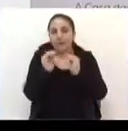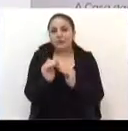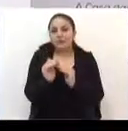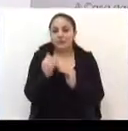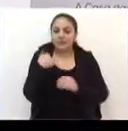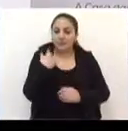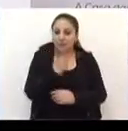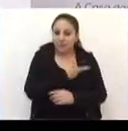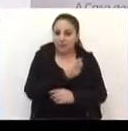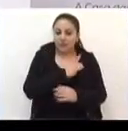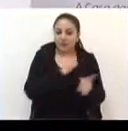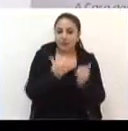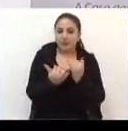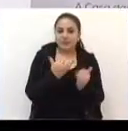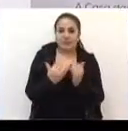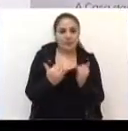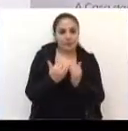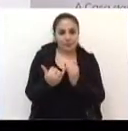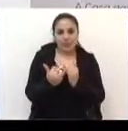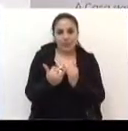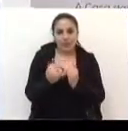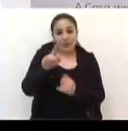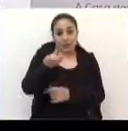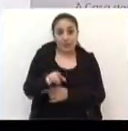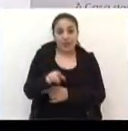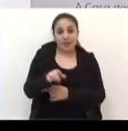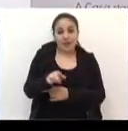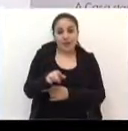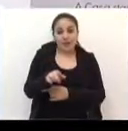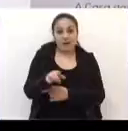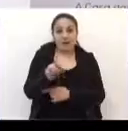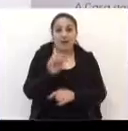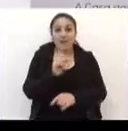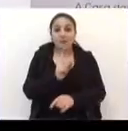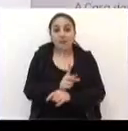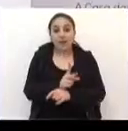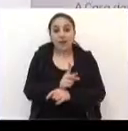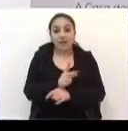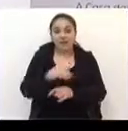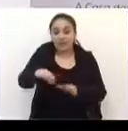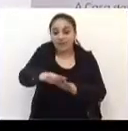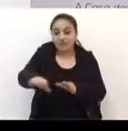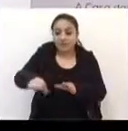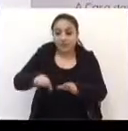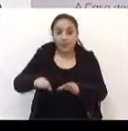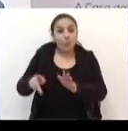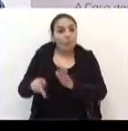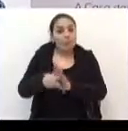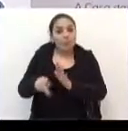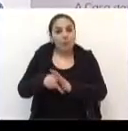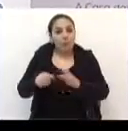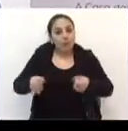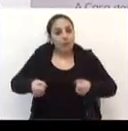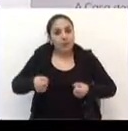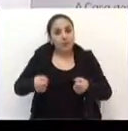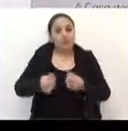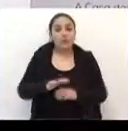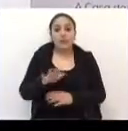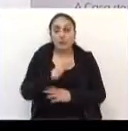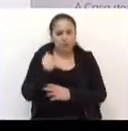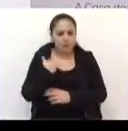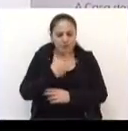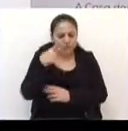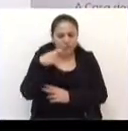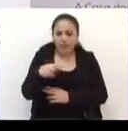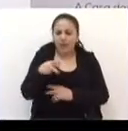aí um exemplo claro que é a vaga de estacionamento, por exemplo, que a gente vê seguidamente